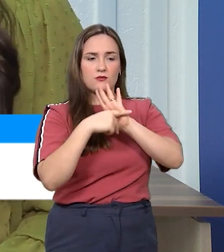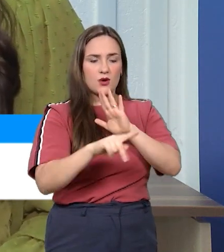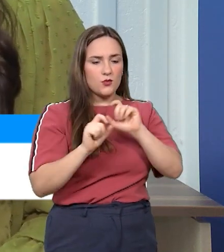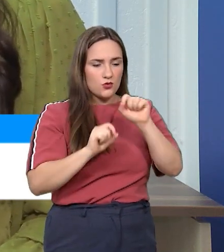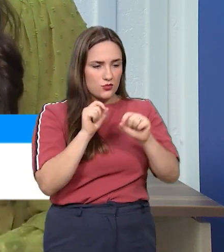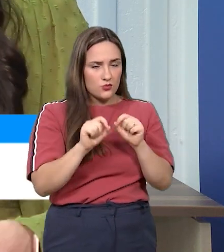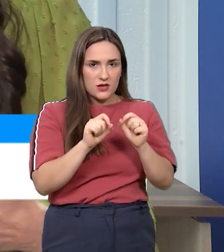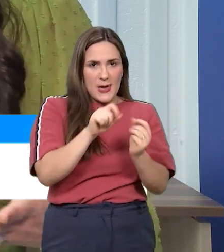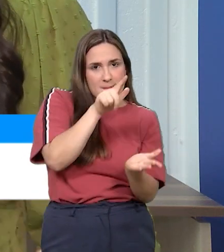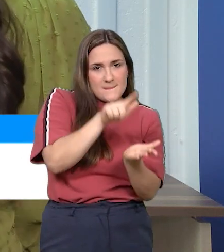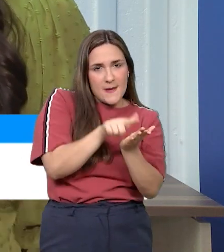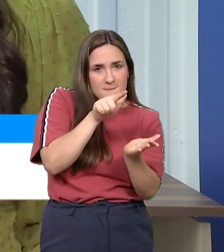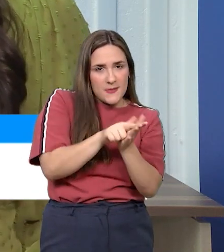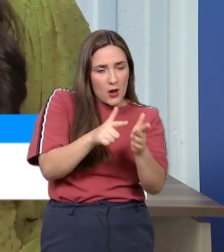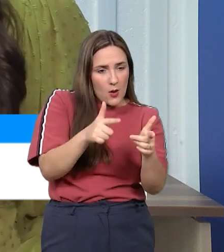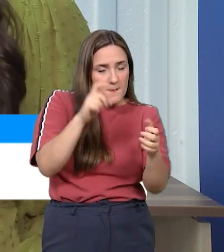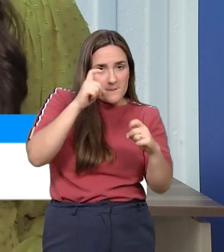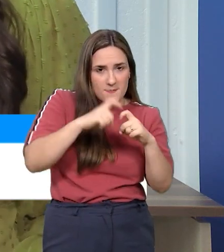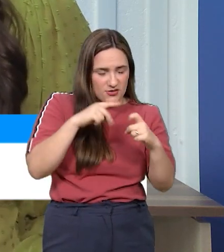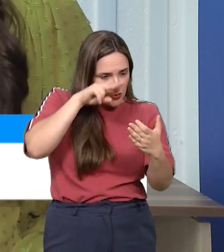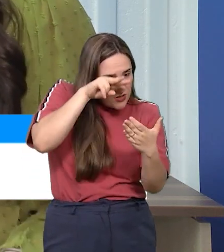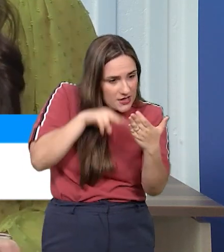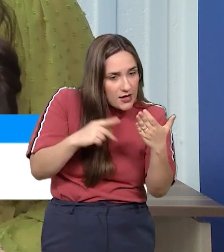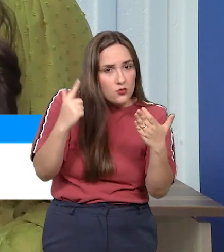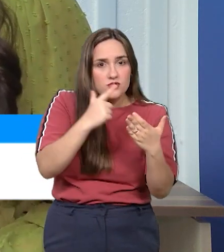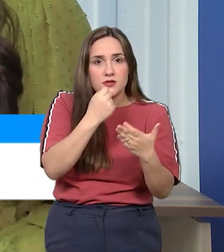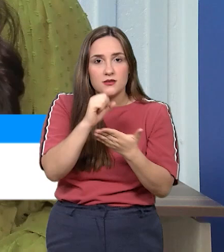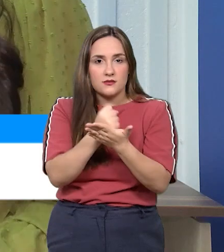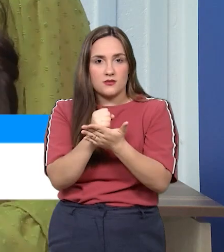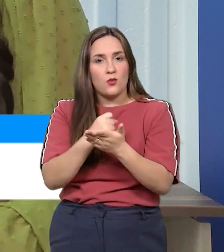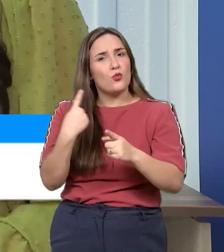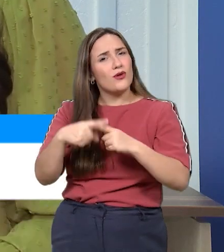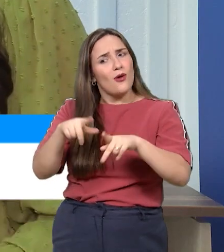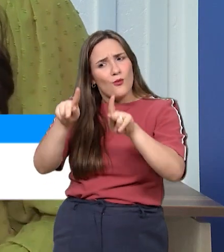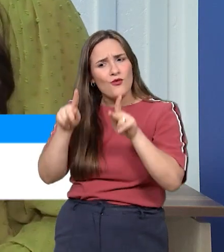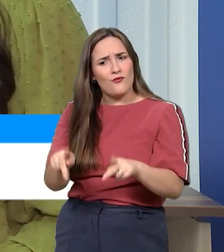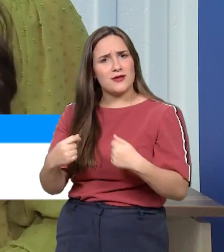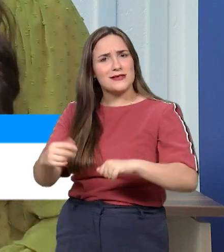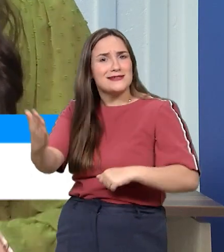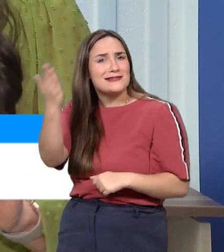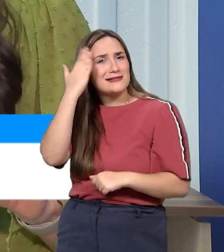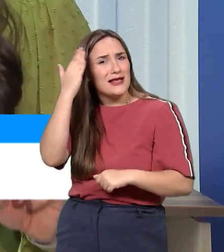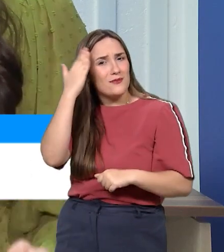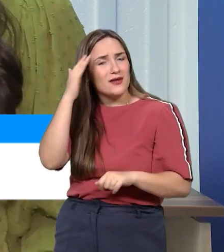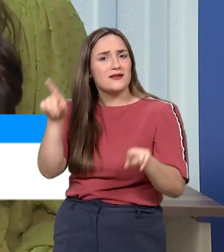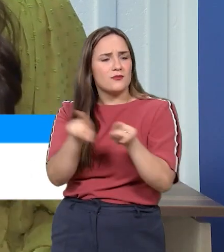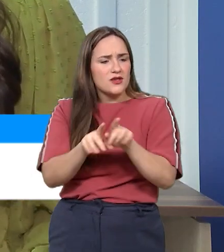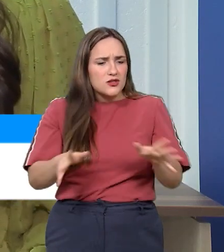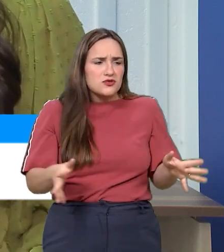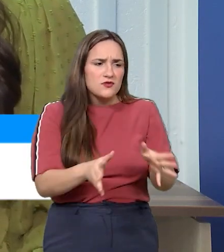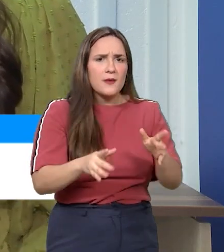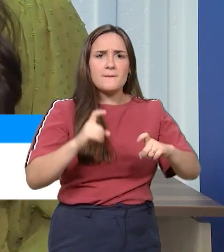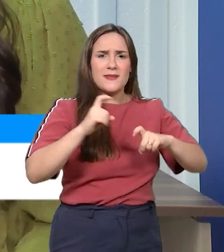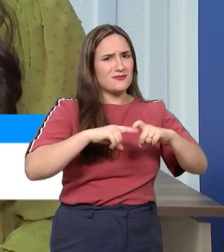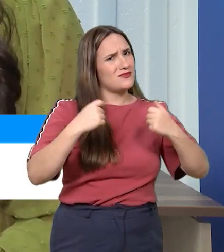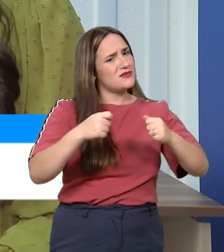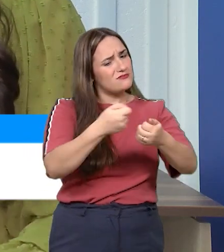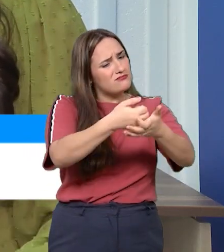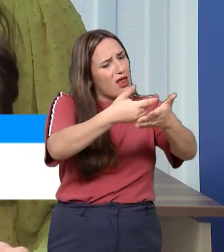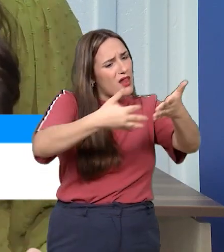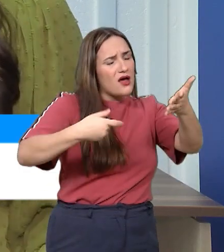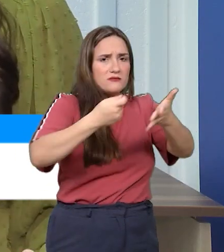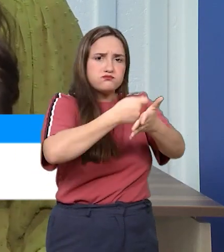Prescrição Legível para todo dia 20 de setembro. A ideia é informar a população e incentivar a classe médica sobre